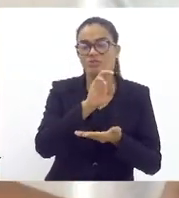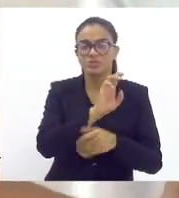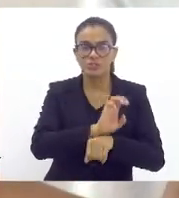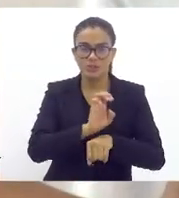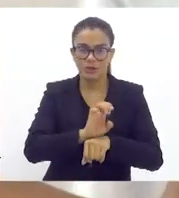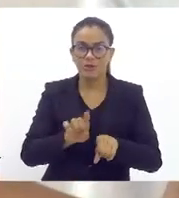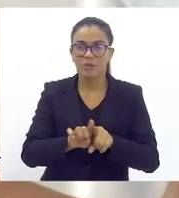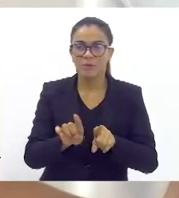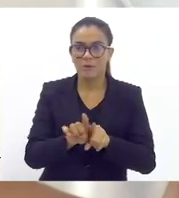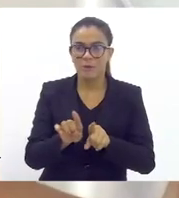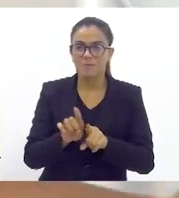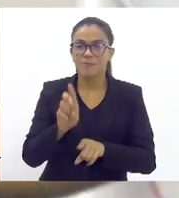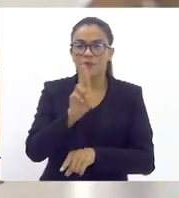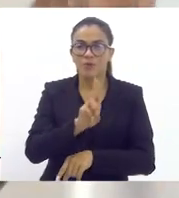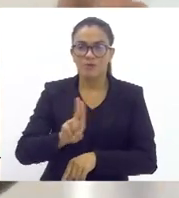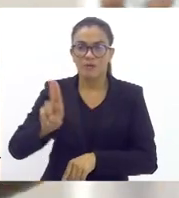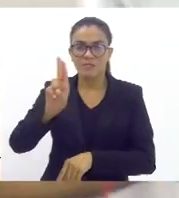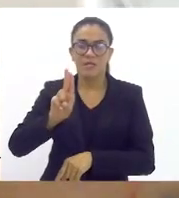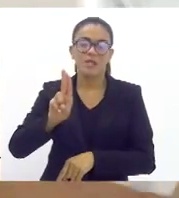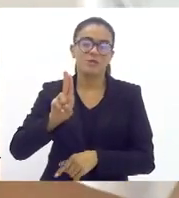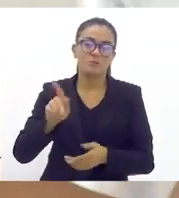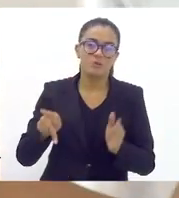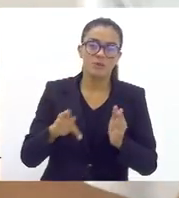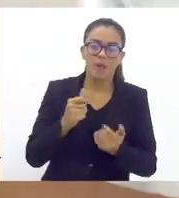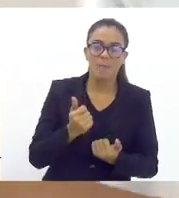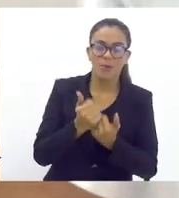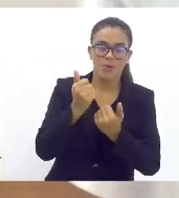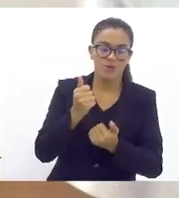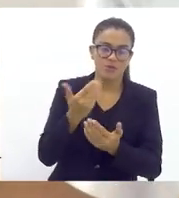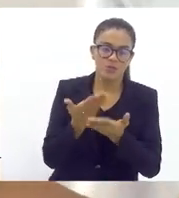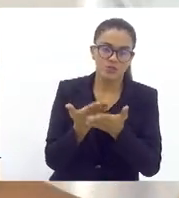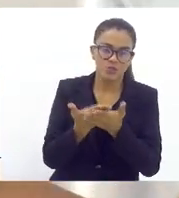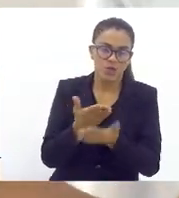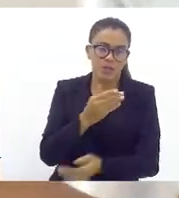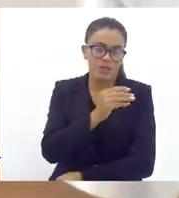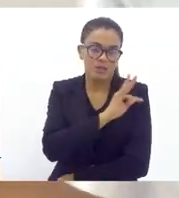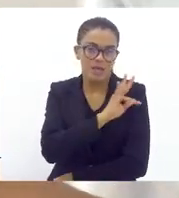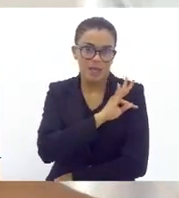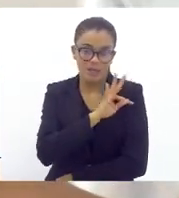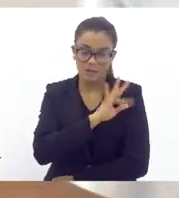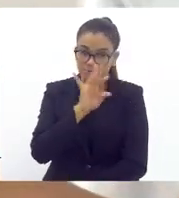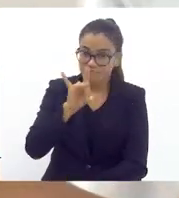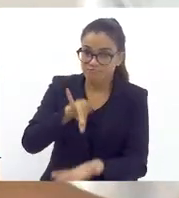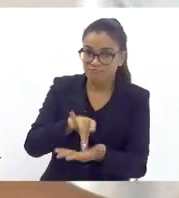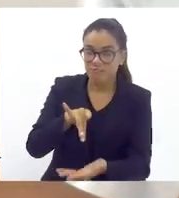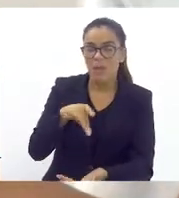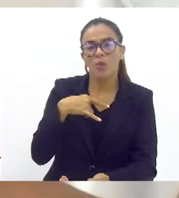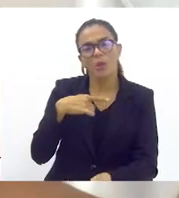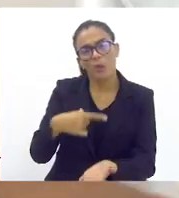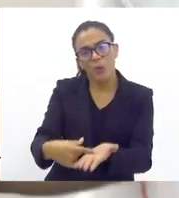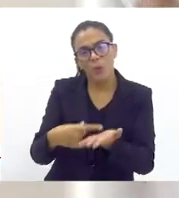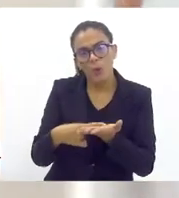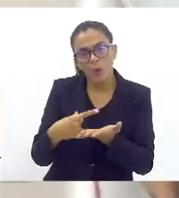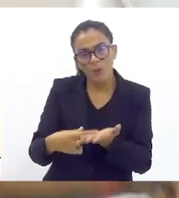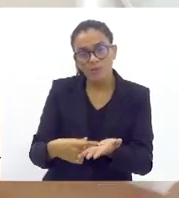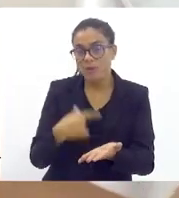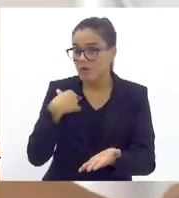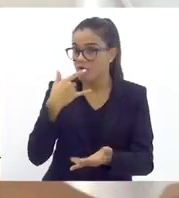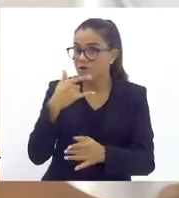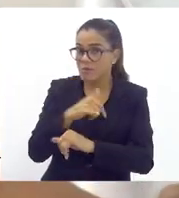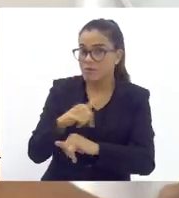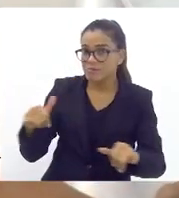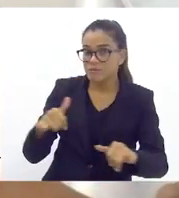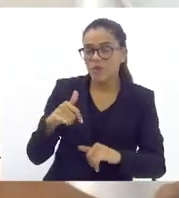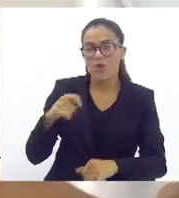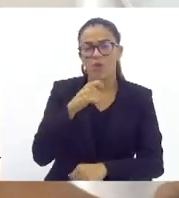da Fundação de Apoio à Escola Técnica aqui do Estado do Rio de Janeiro seja realidade. Eu tenho compromisso, e eu digo para vocês, eu